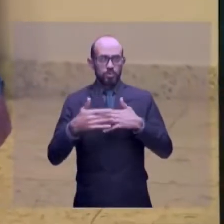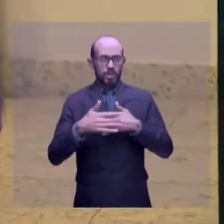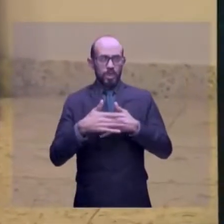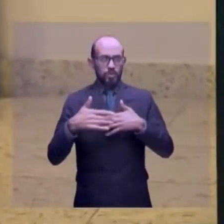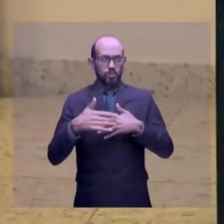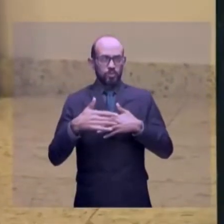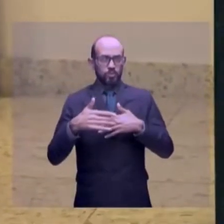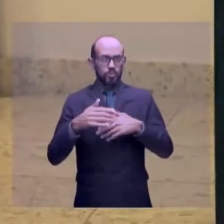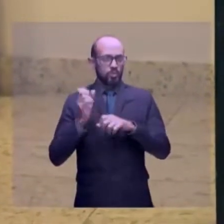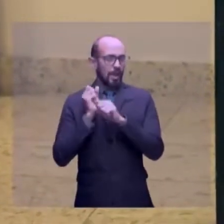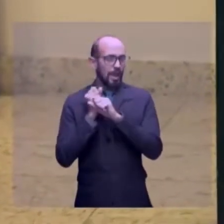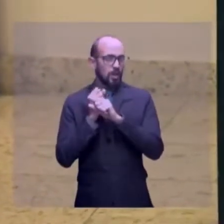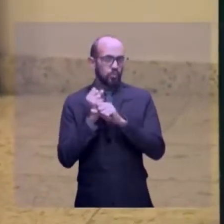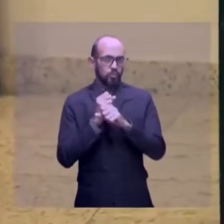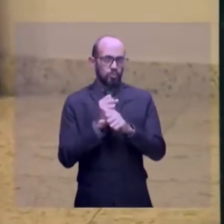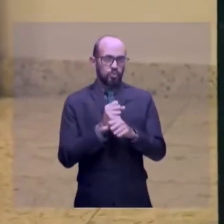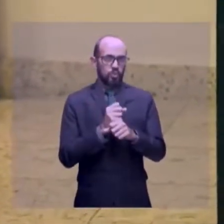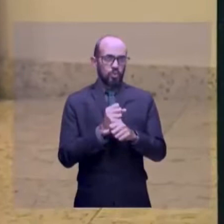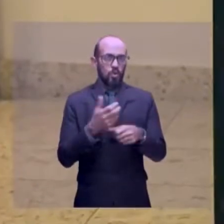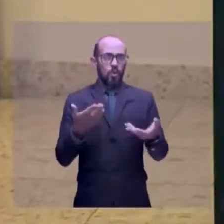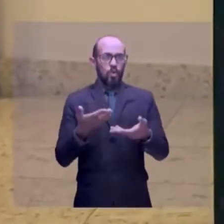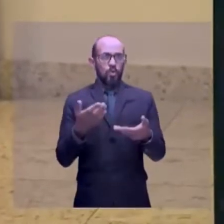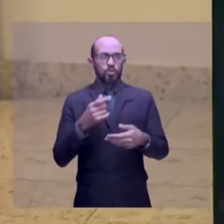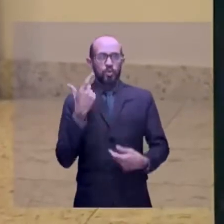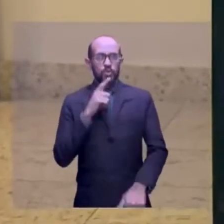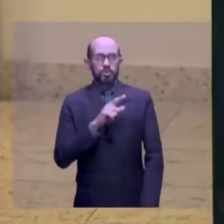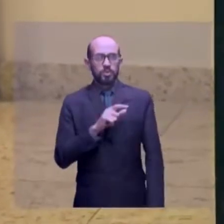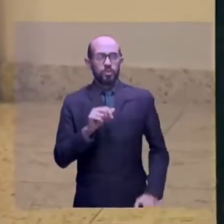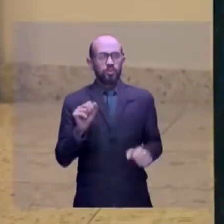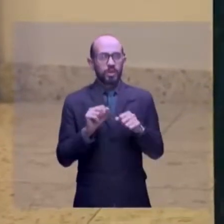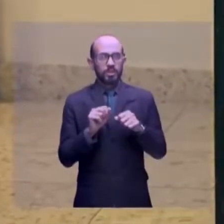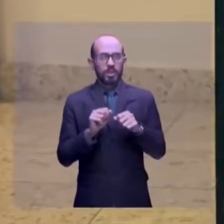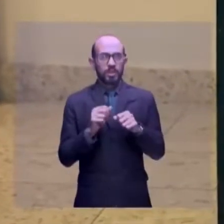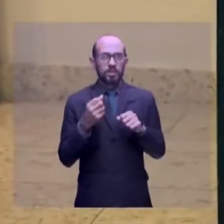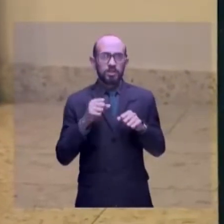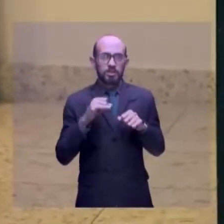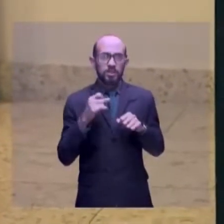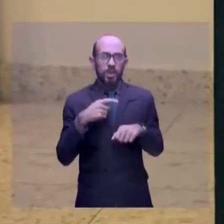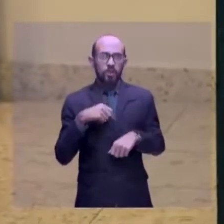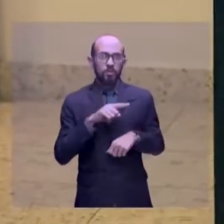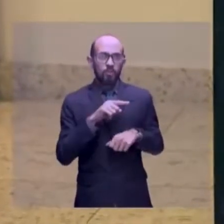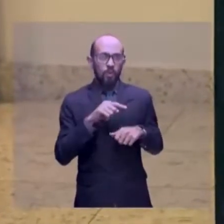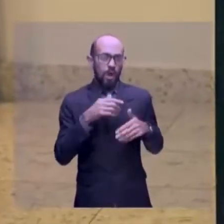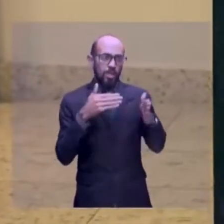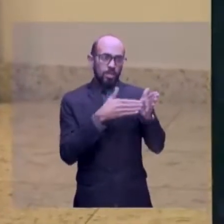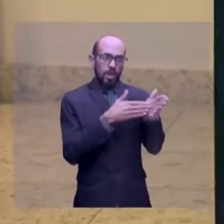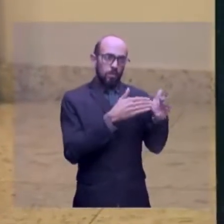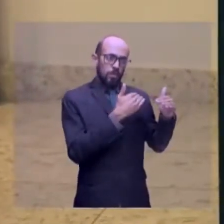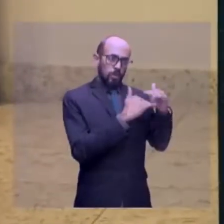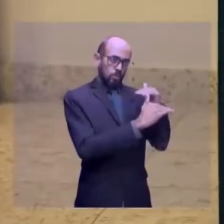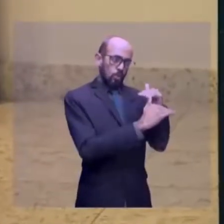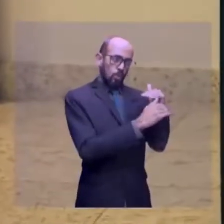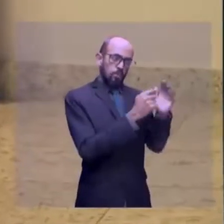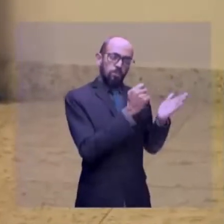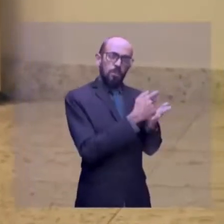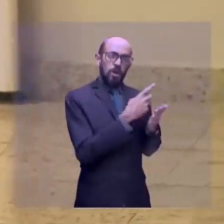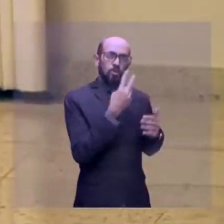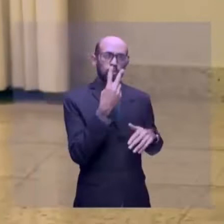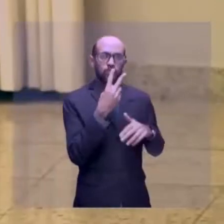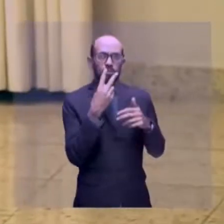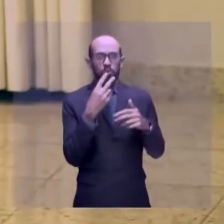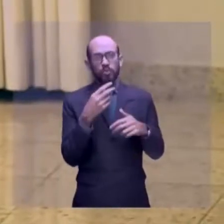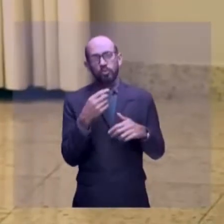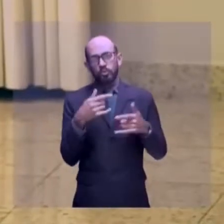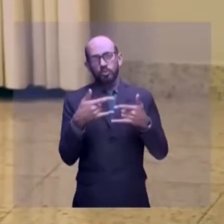Durante vários anos eu fiz isso. Hoje em dia eu só consigo fazer isso pegando um ônibus, indo até o metrô, pagando duas